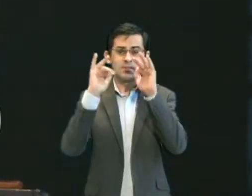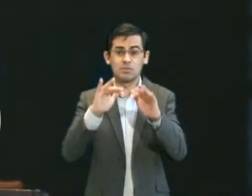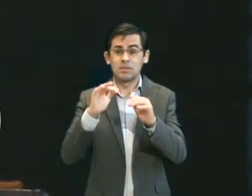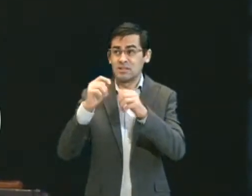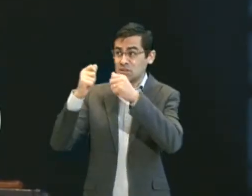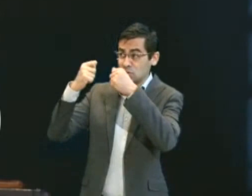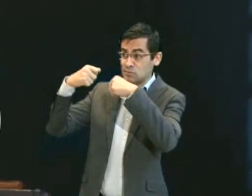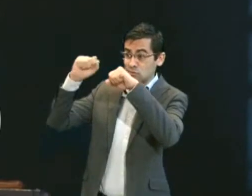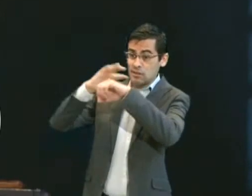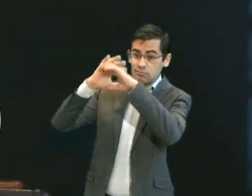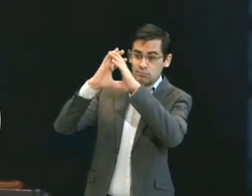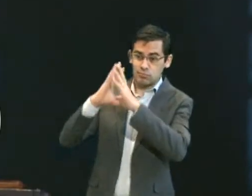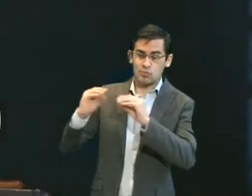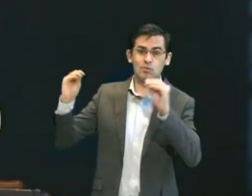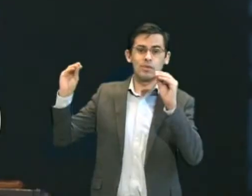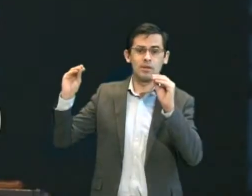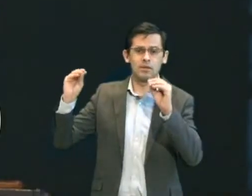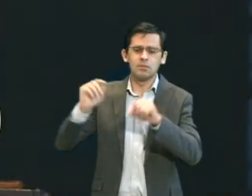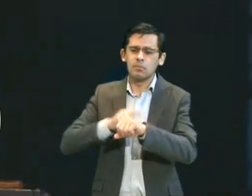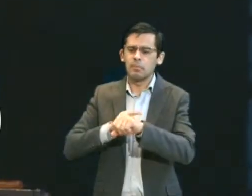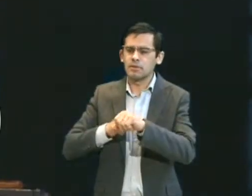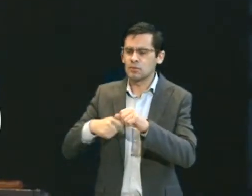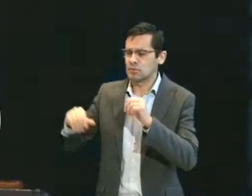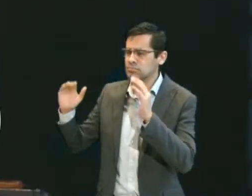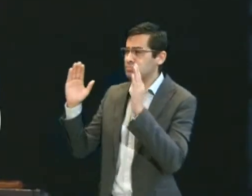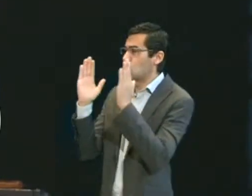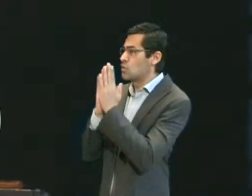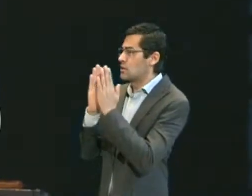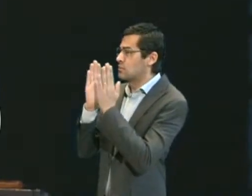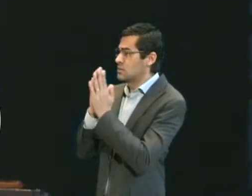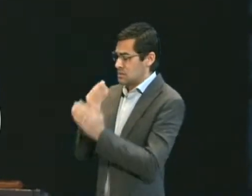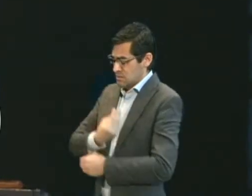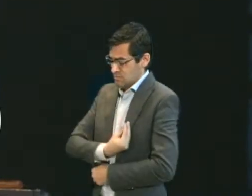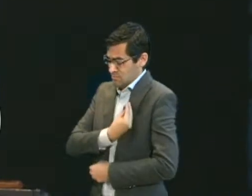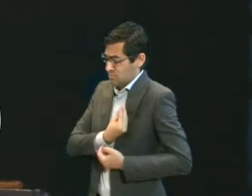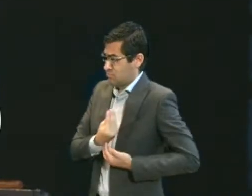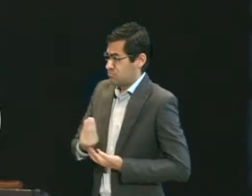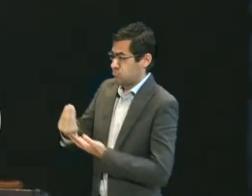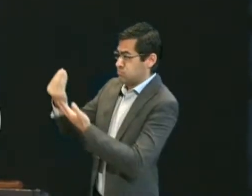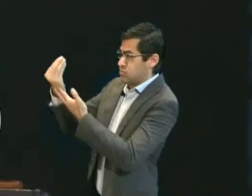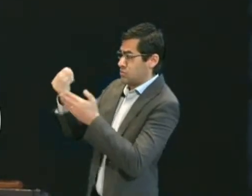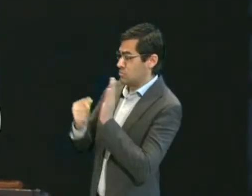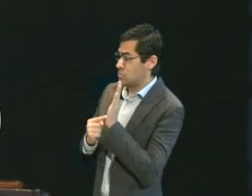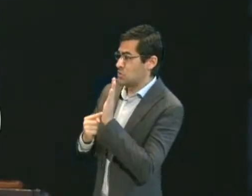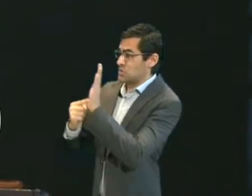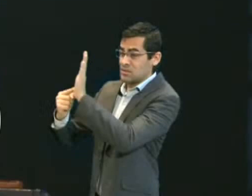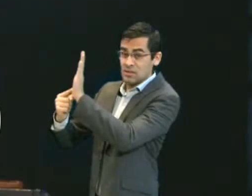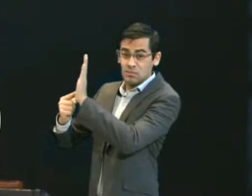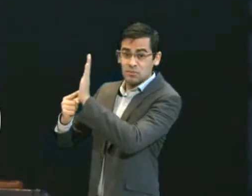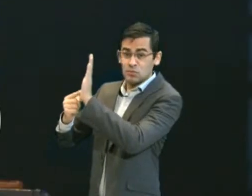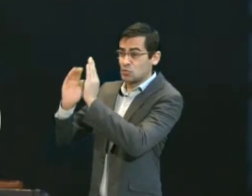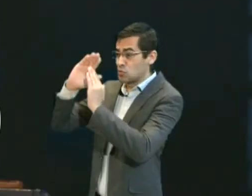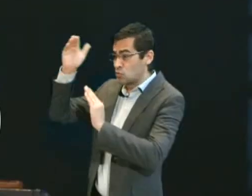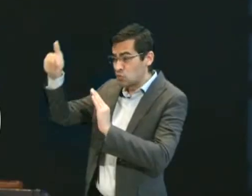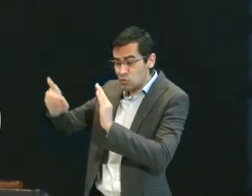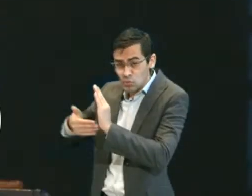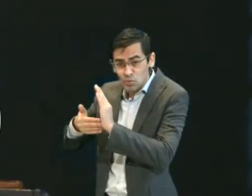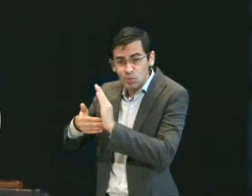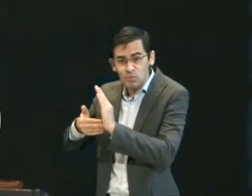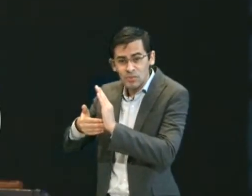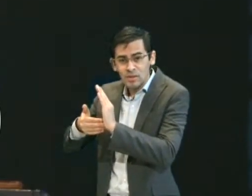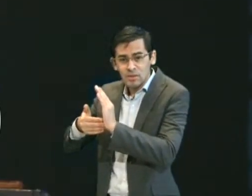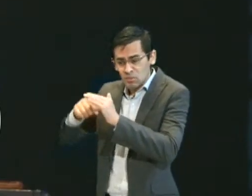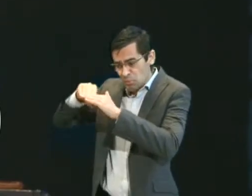cura. Quando derramamos o coração na presença do Senhor, quando contamos as nossas coisas, quando colocamos aquilo que vai no íntimo,